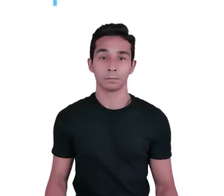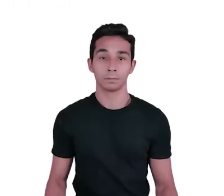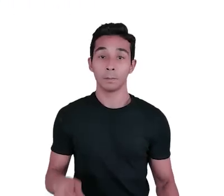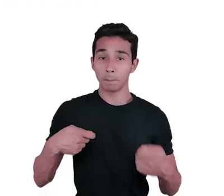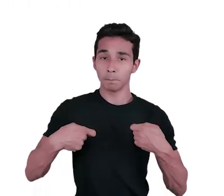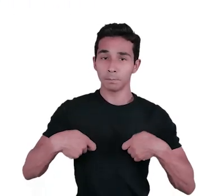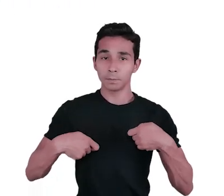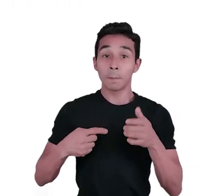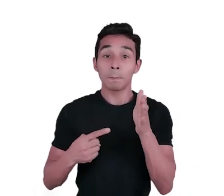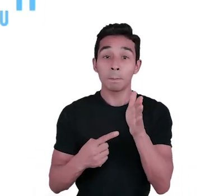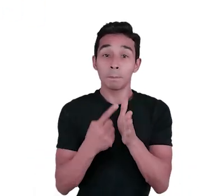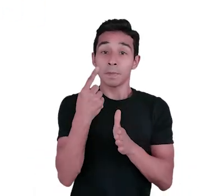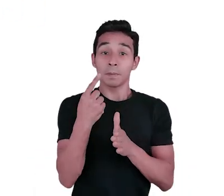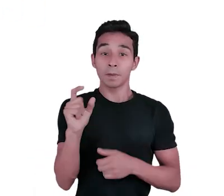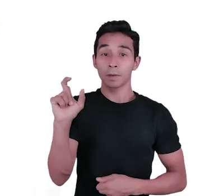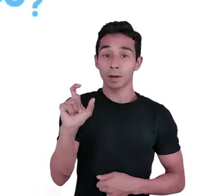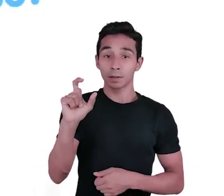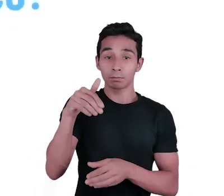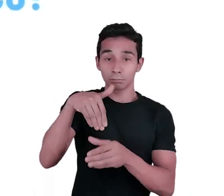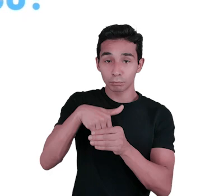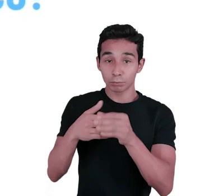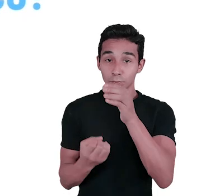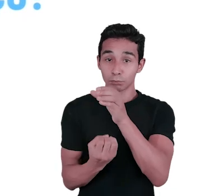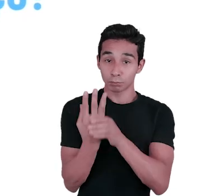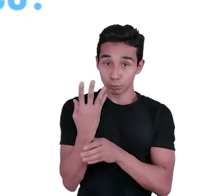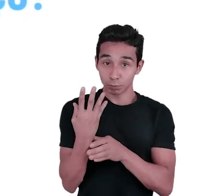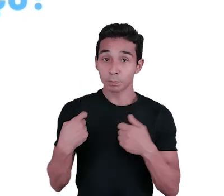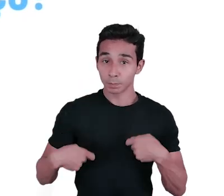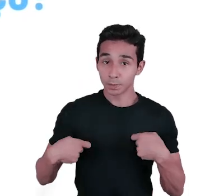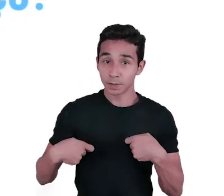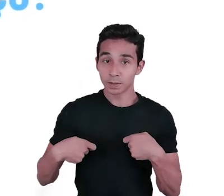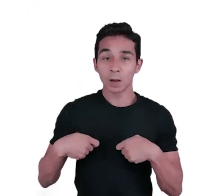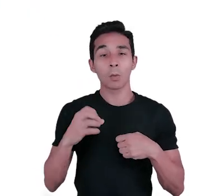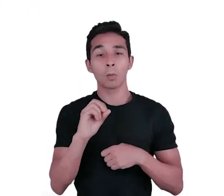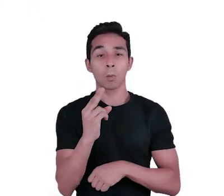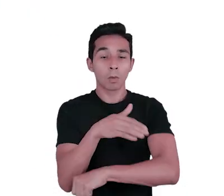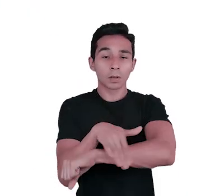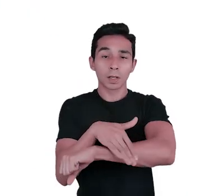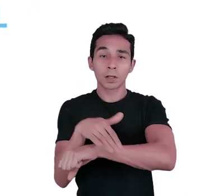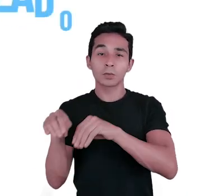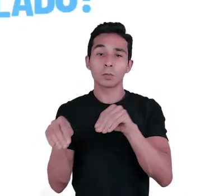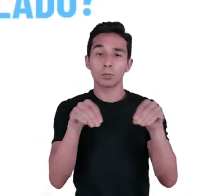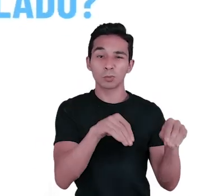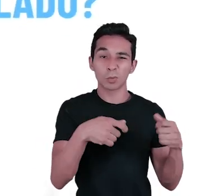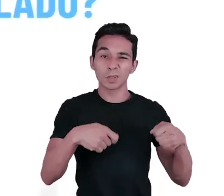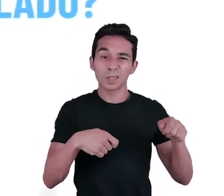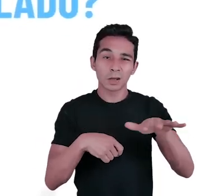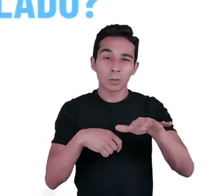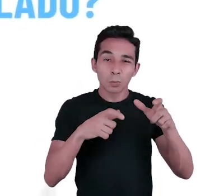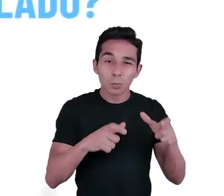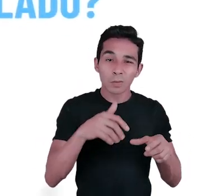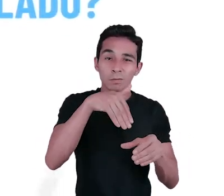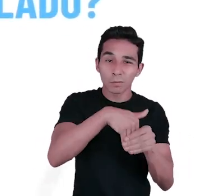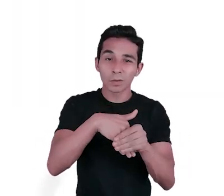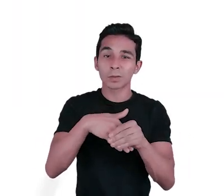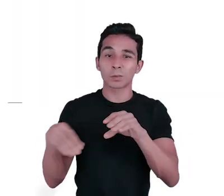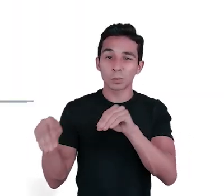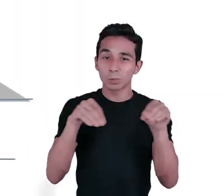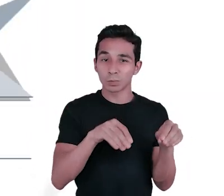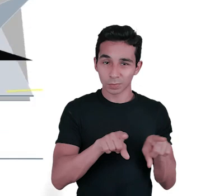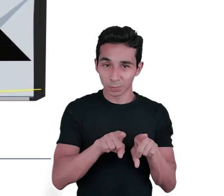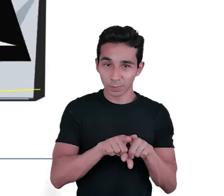Precisa tirar seu primeiro título? Mudou de endereço e precisa mudar sua zona eleitoral? Teve o título cancelado e precisa